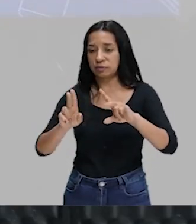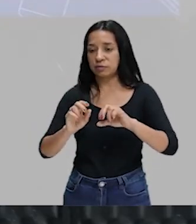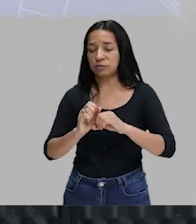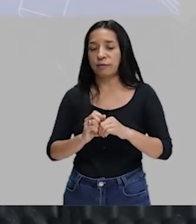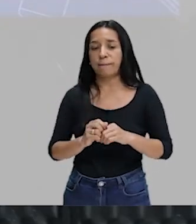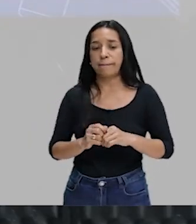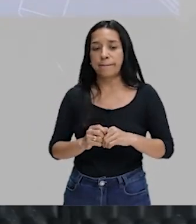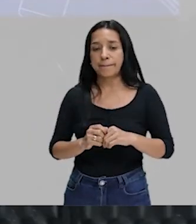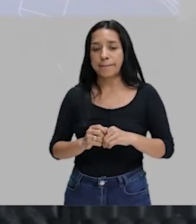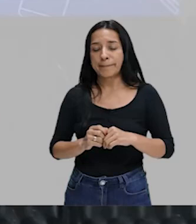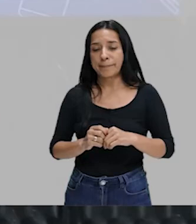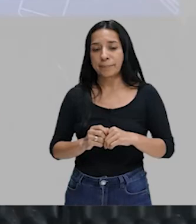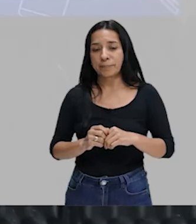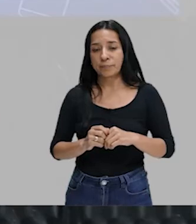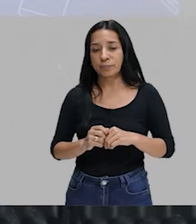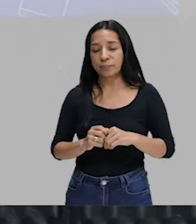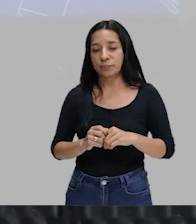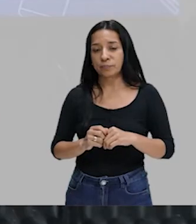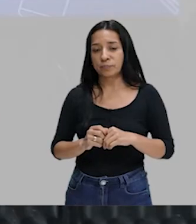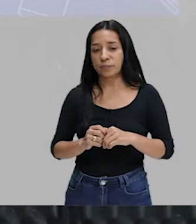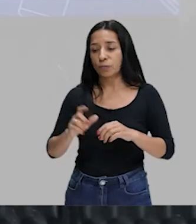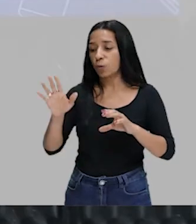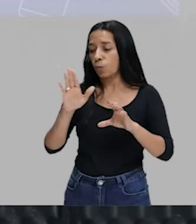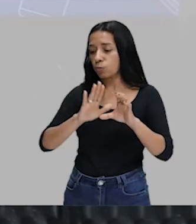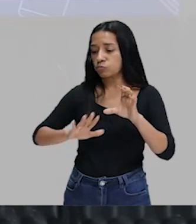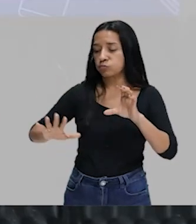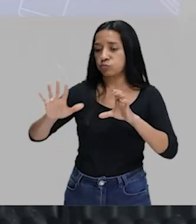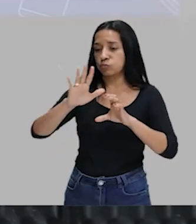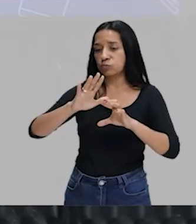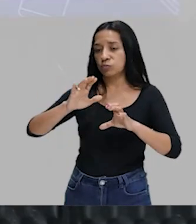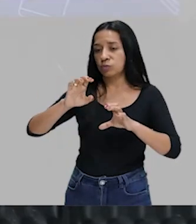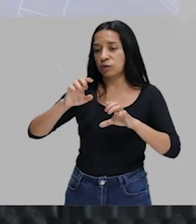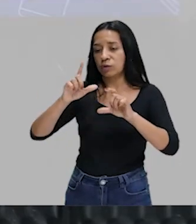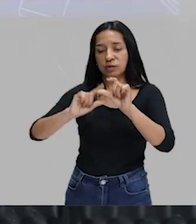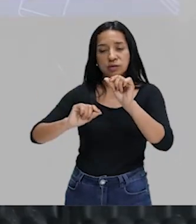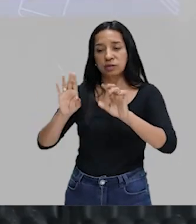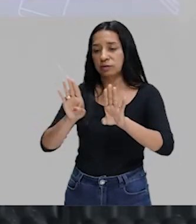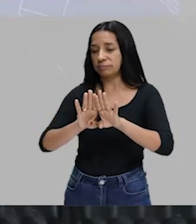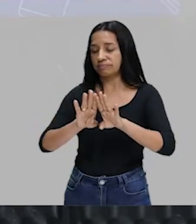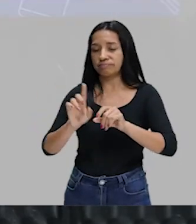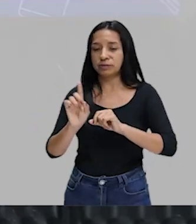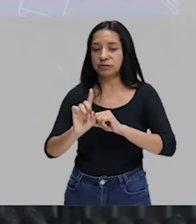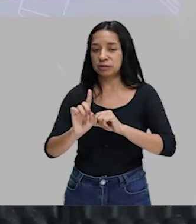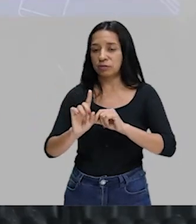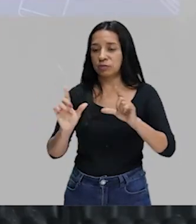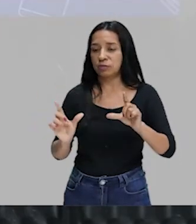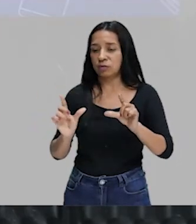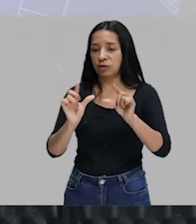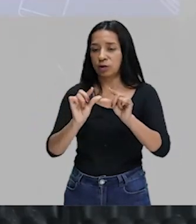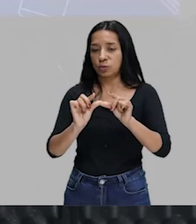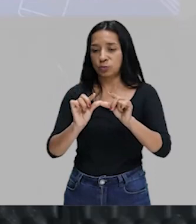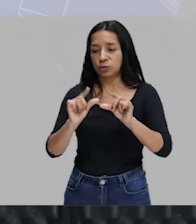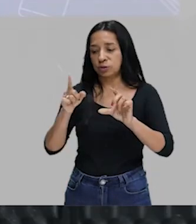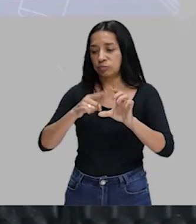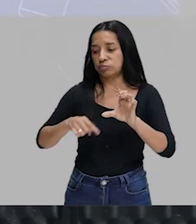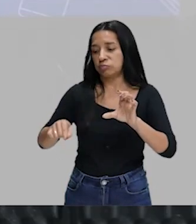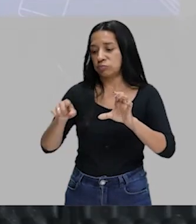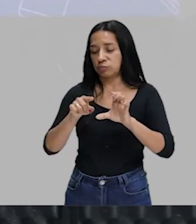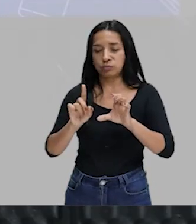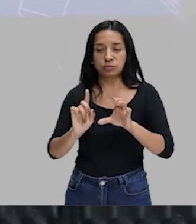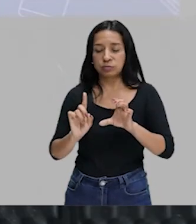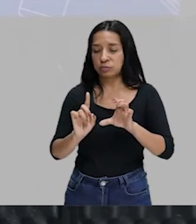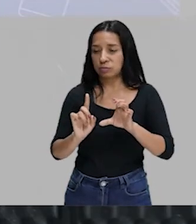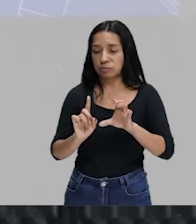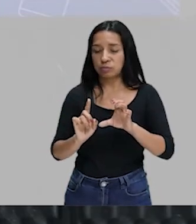também não, ele não vai se reduzir a esse núcleo,